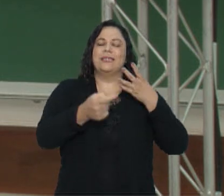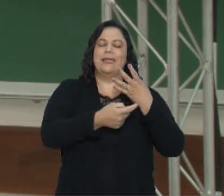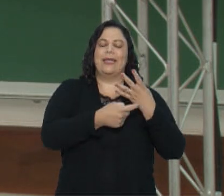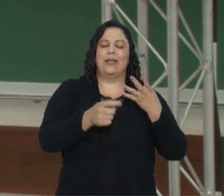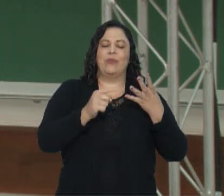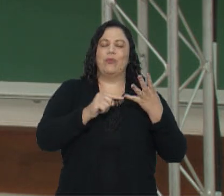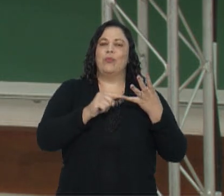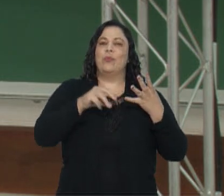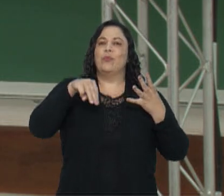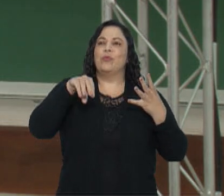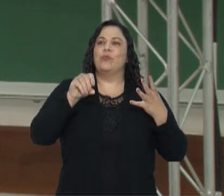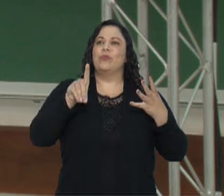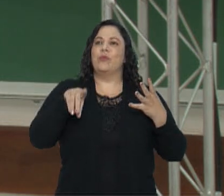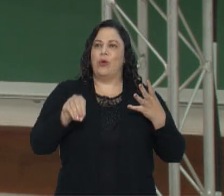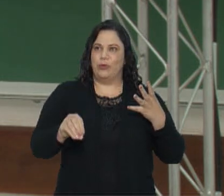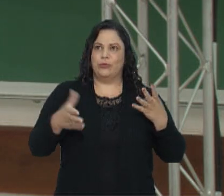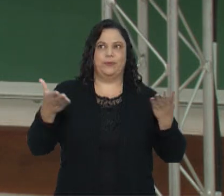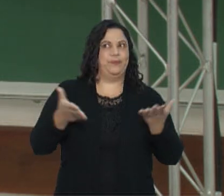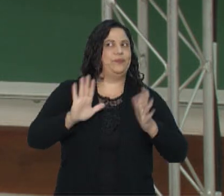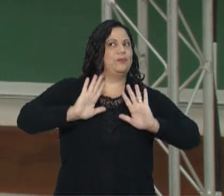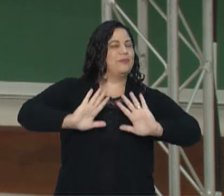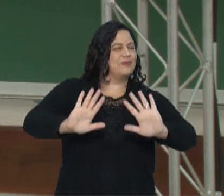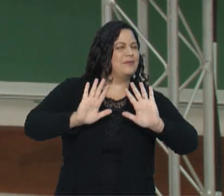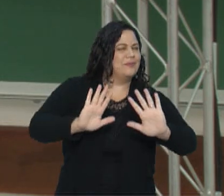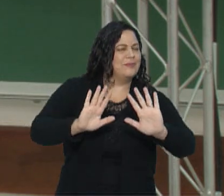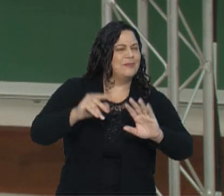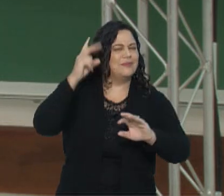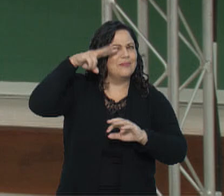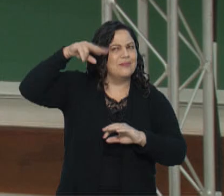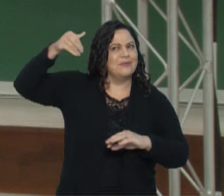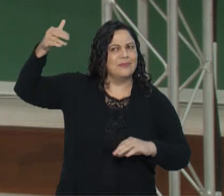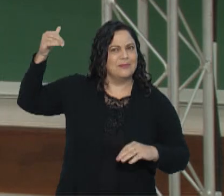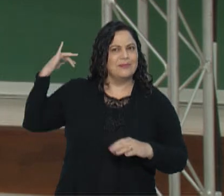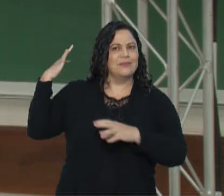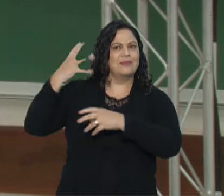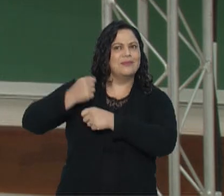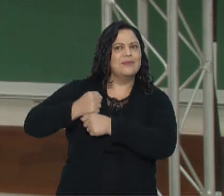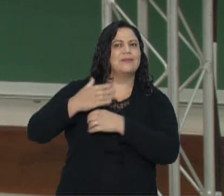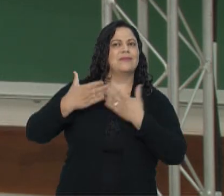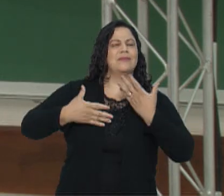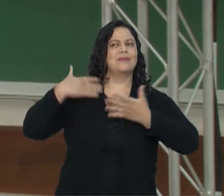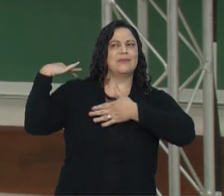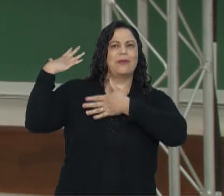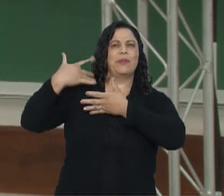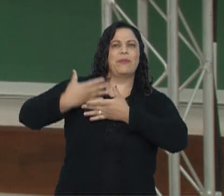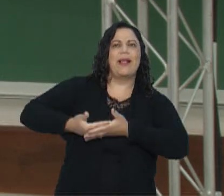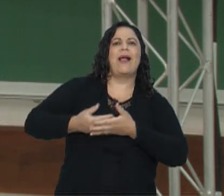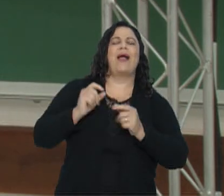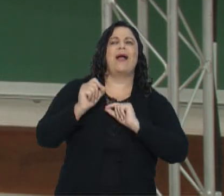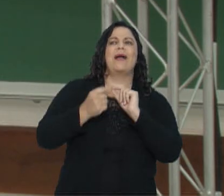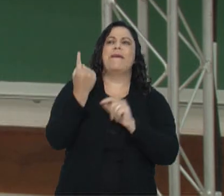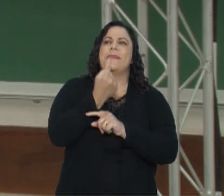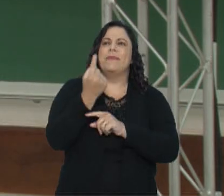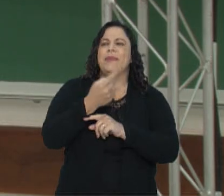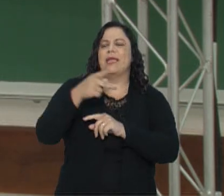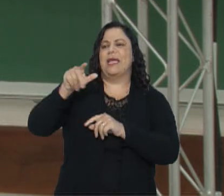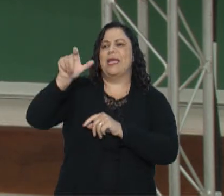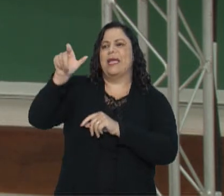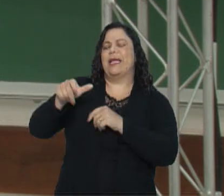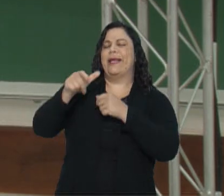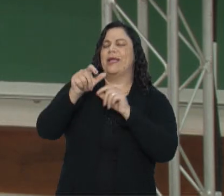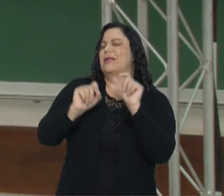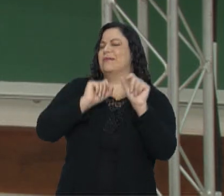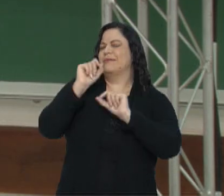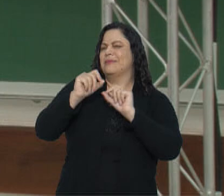Já vamos verificar. Já viram? Lembrados lá? Primeira pessoa, segunda pessoa, singular, plural,